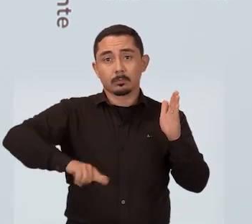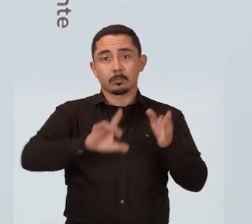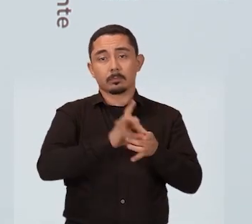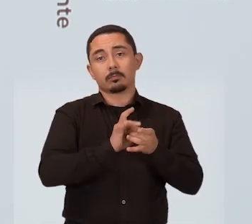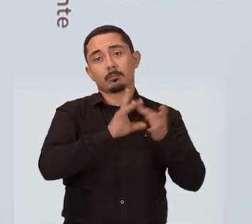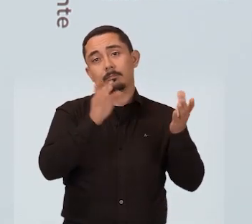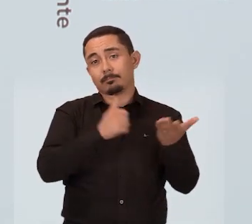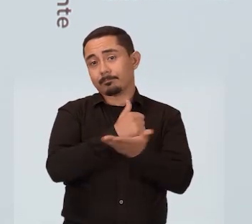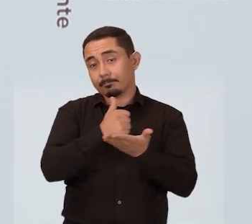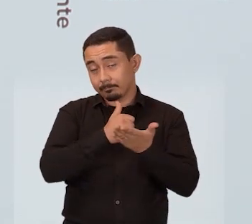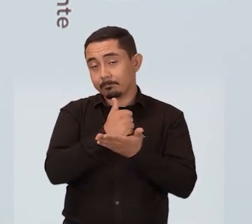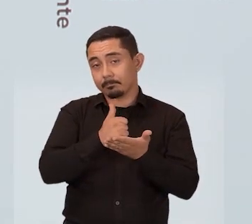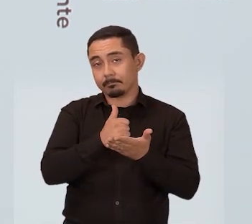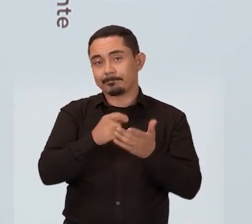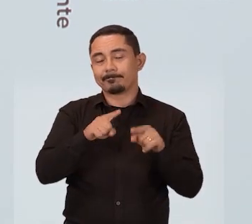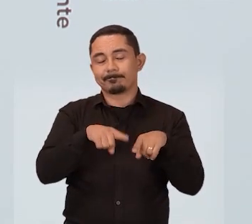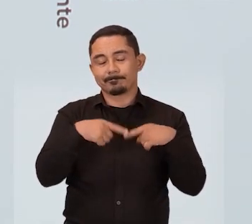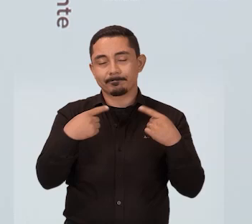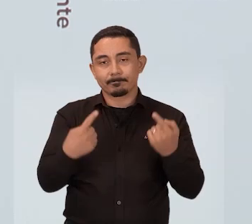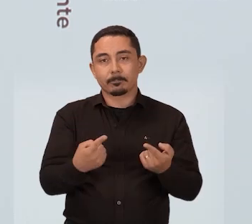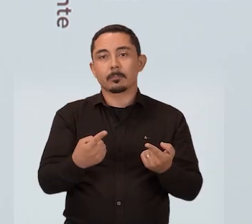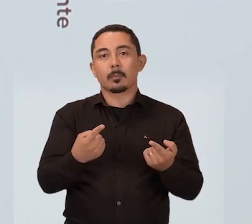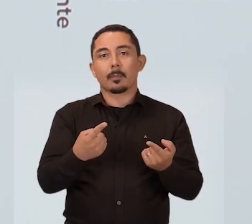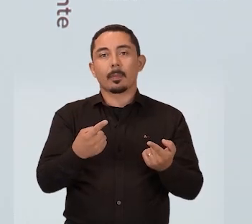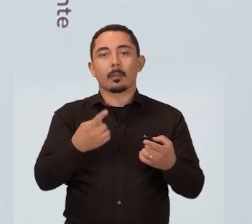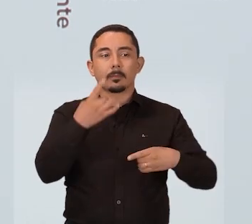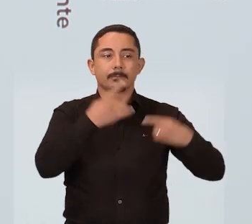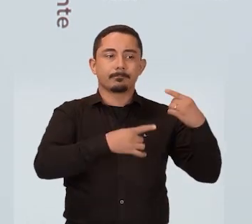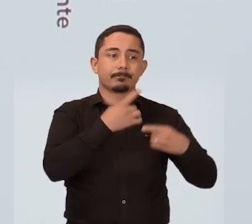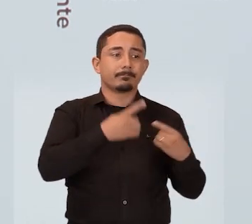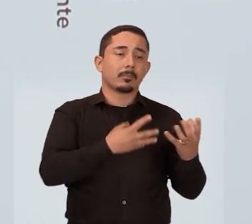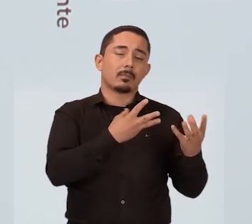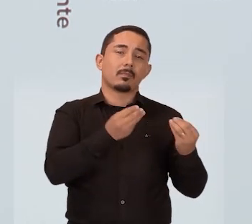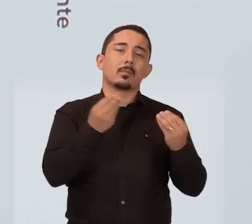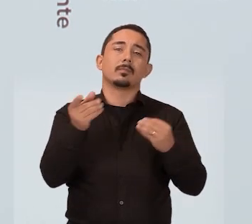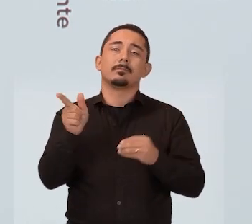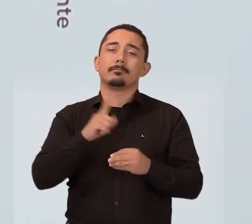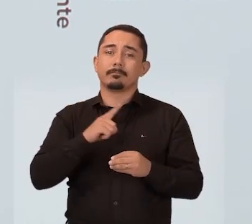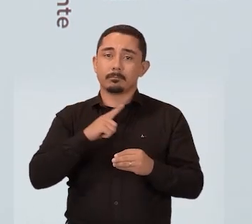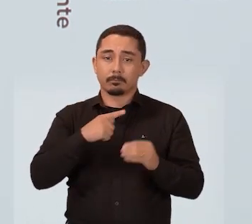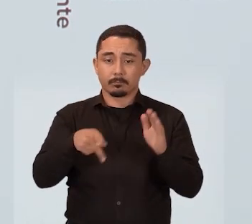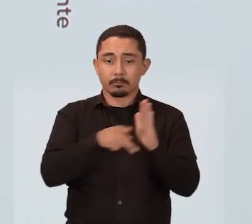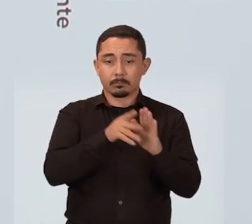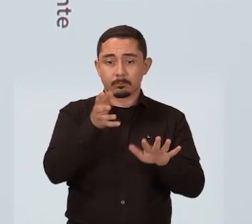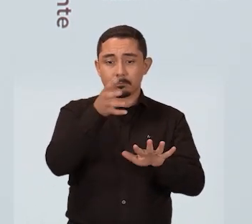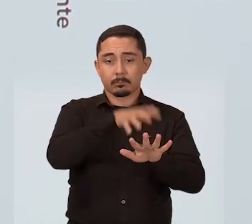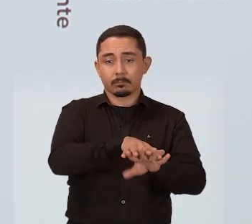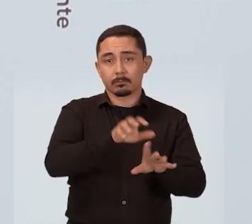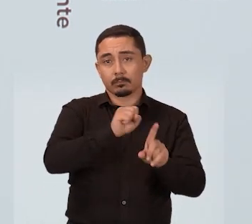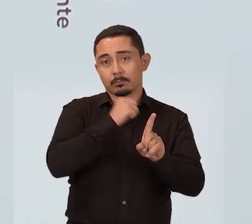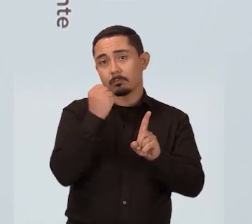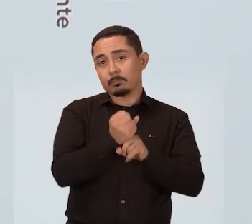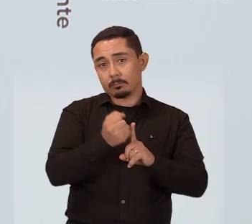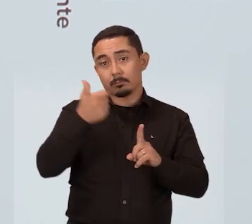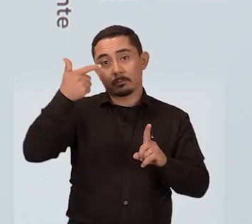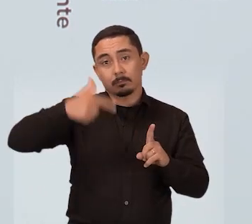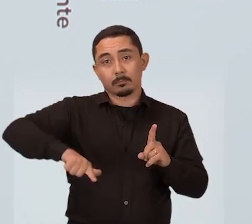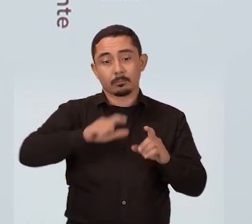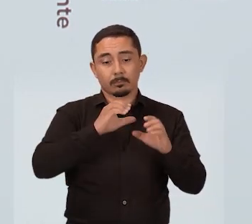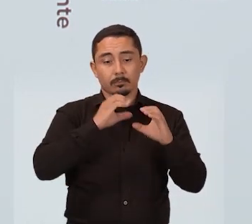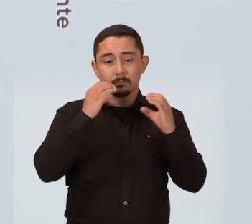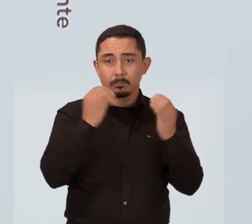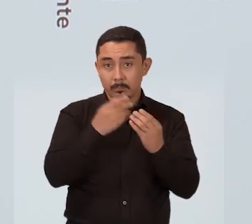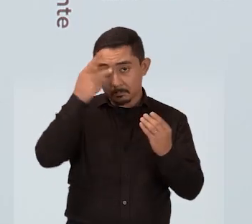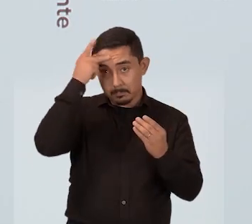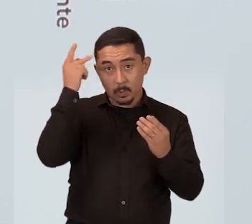das liberdades fundamentais, mas ainda há muito que discutir sobre a inclusão social e a cidadania de